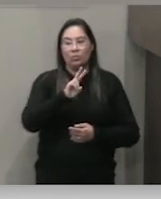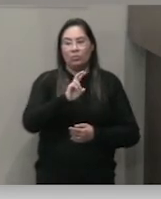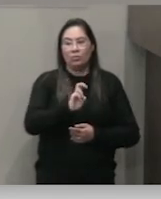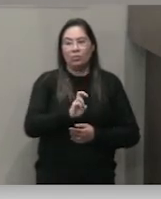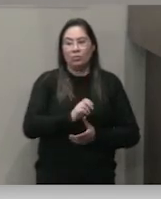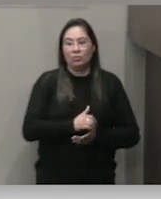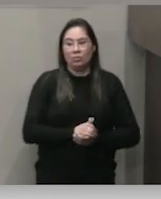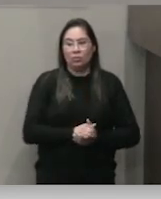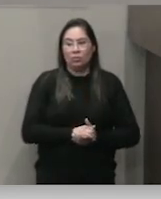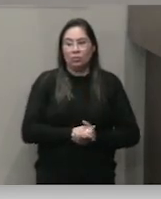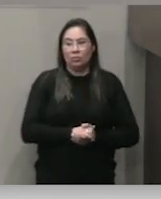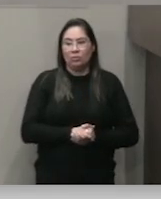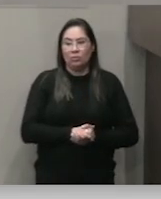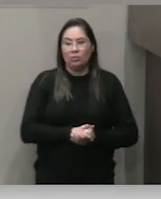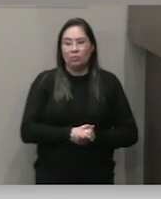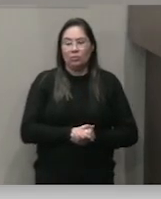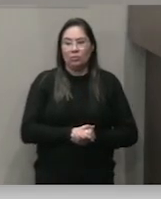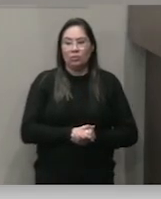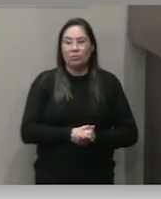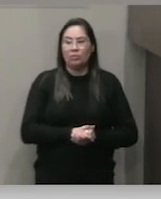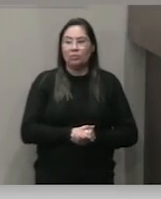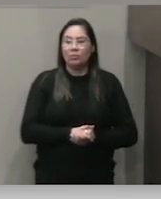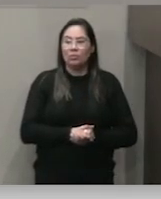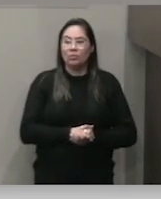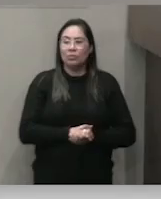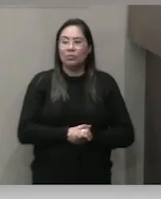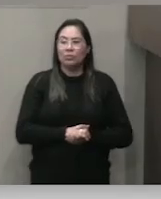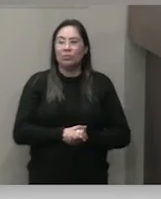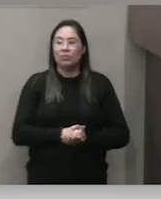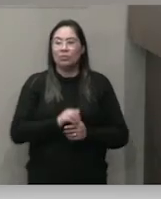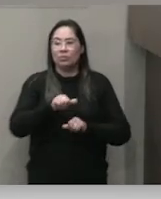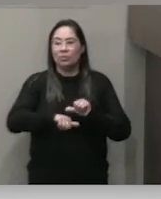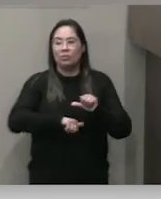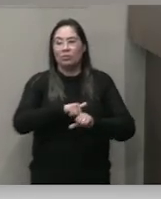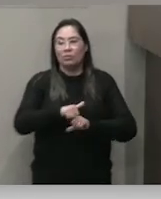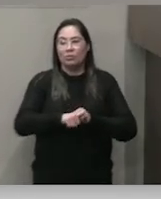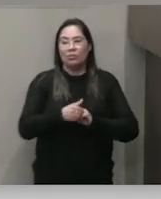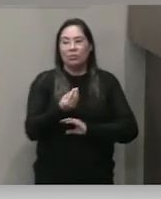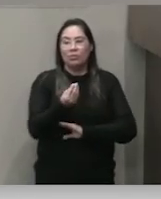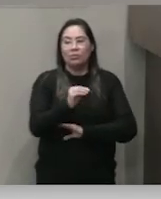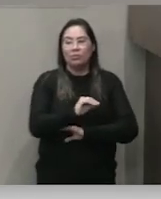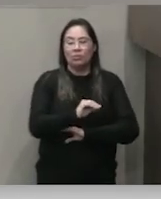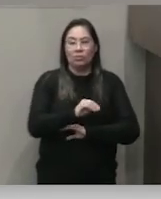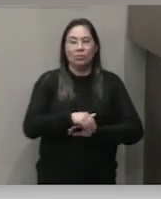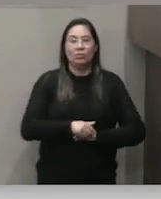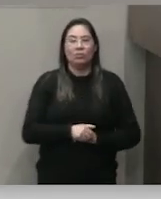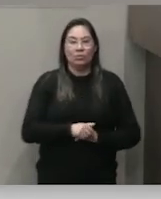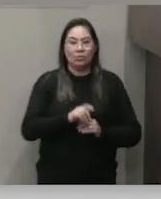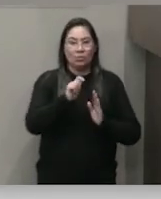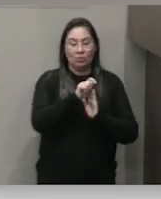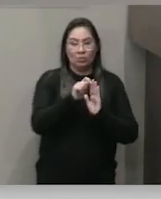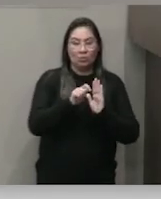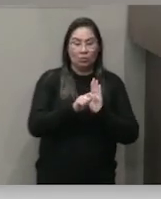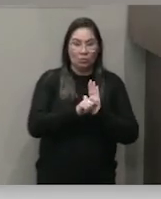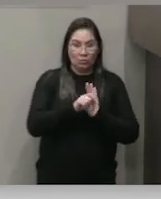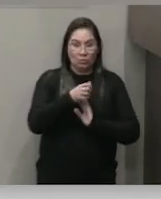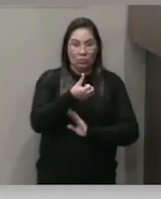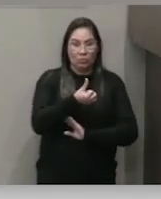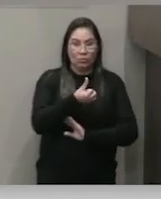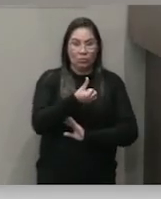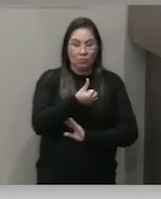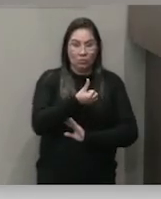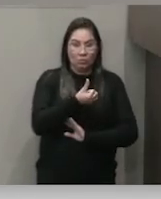do Poder Executivo Municipal, altera e acrescenta dispositivo ao artigo 62 da